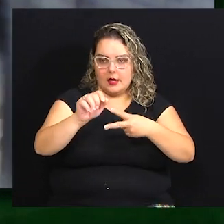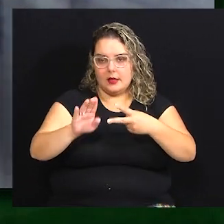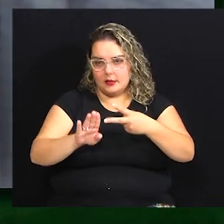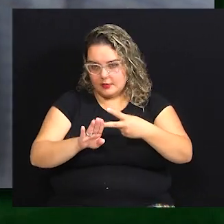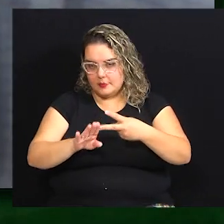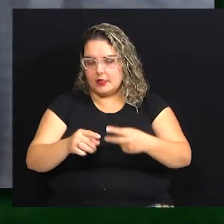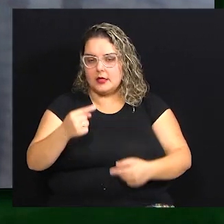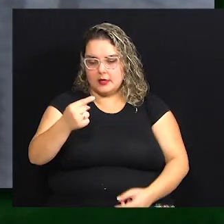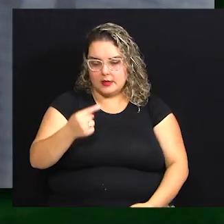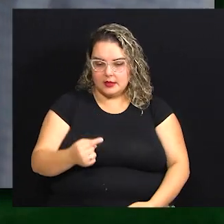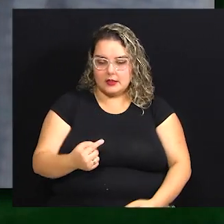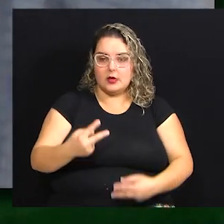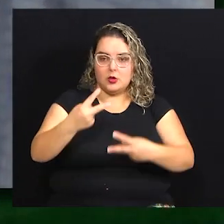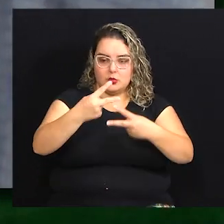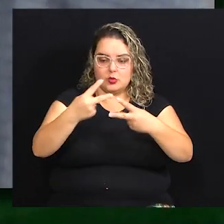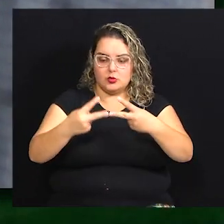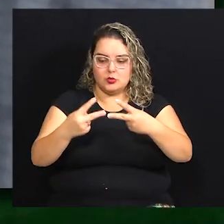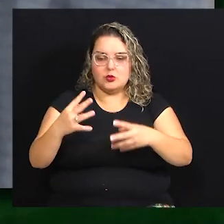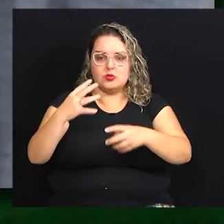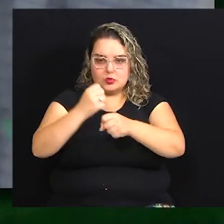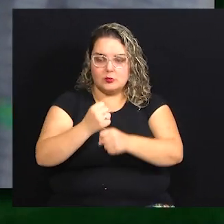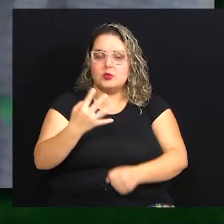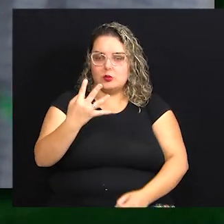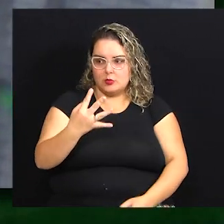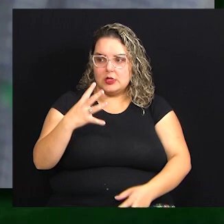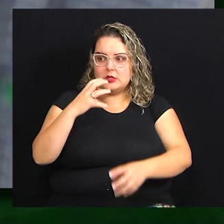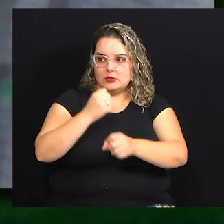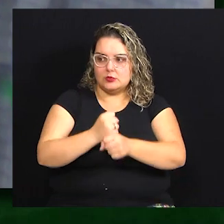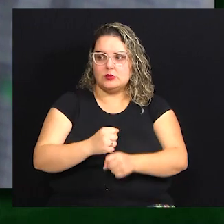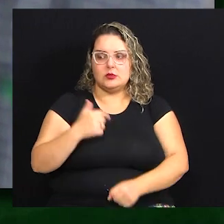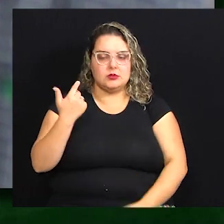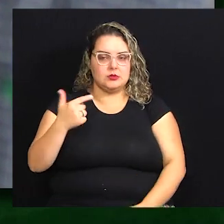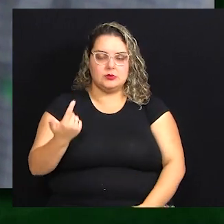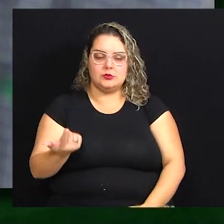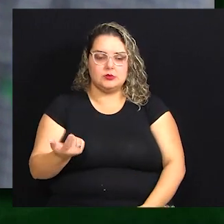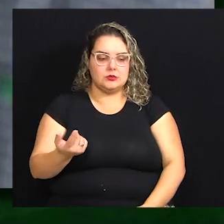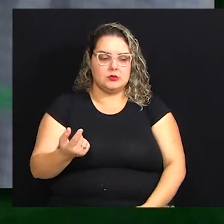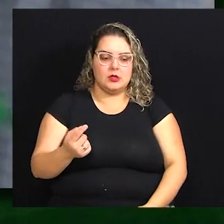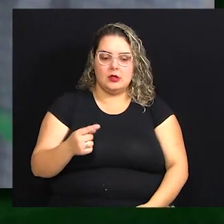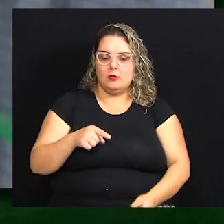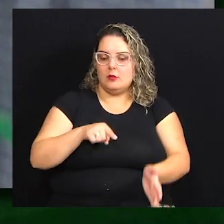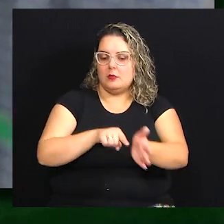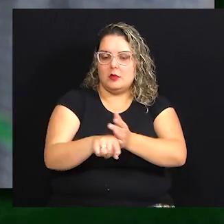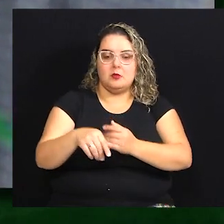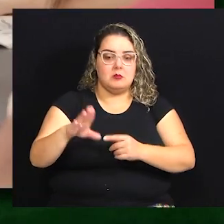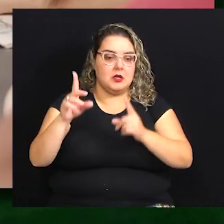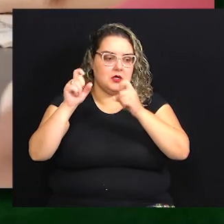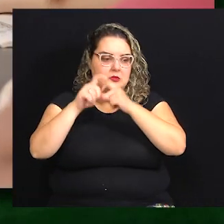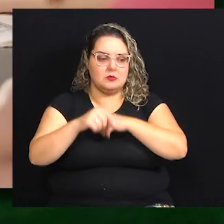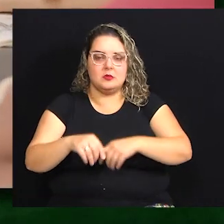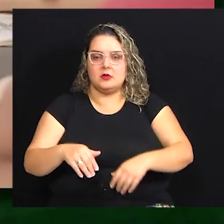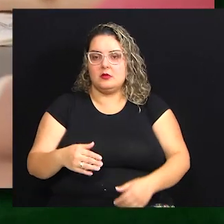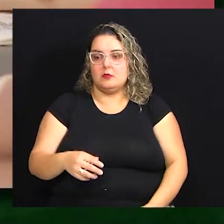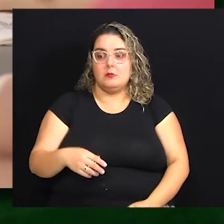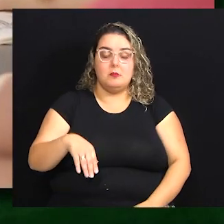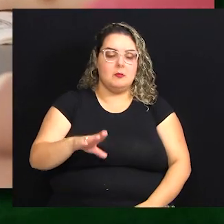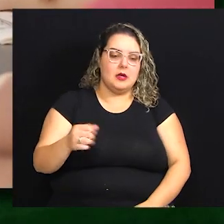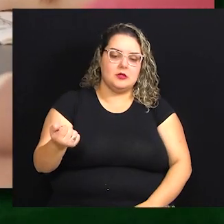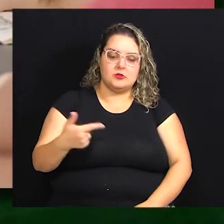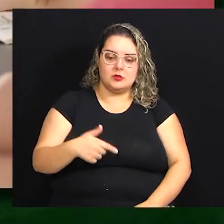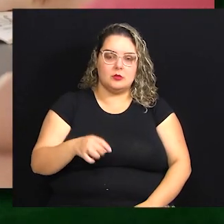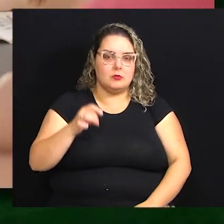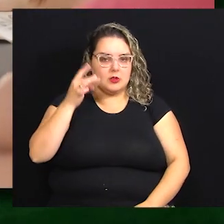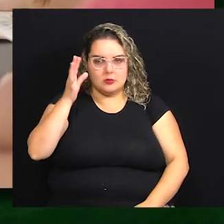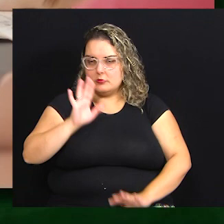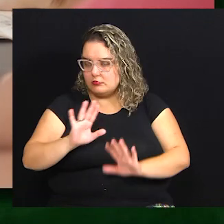cada item vale 2 pontos, totalizando 4 pontos. Não existe uma questão ser mais difícil, um item ser mais difícil, valer mais do que o mais